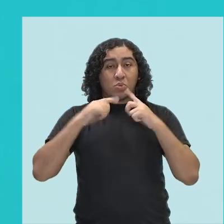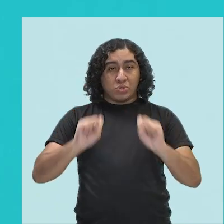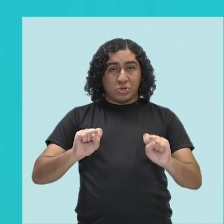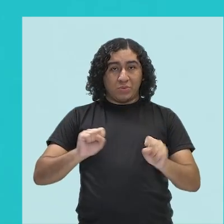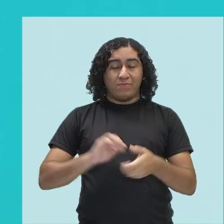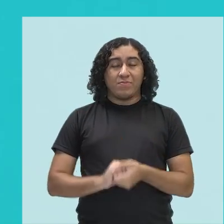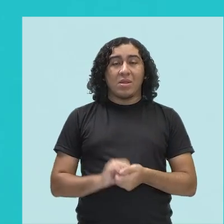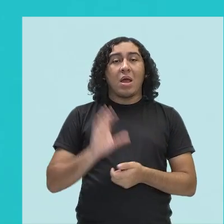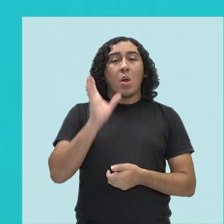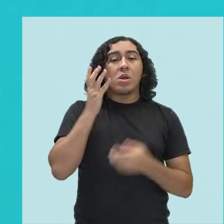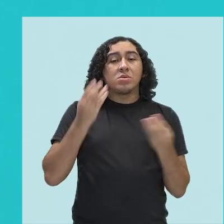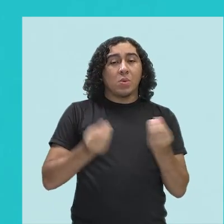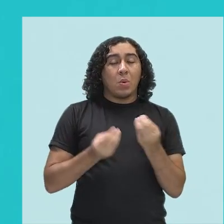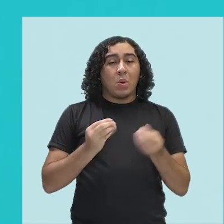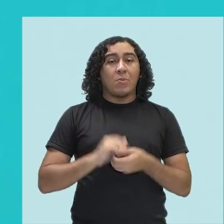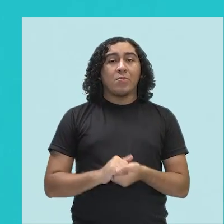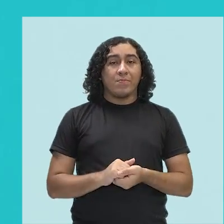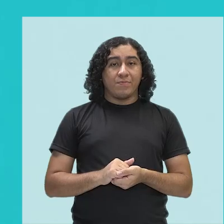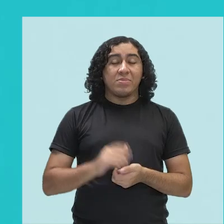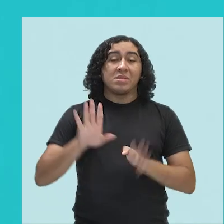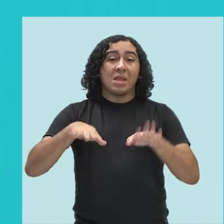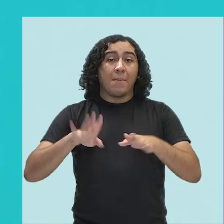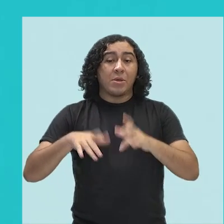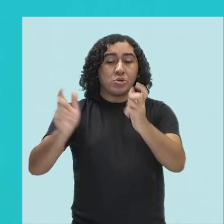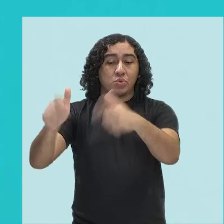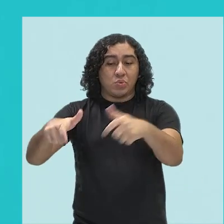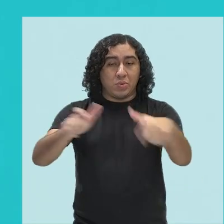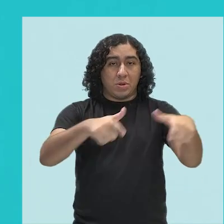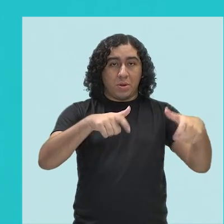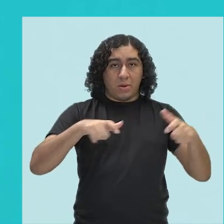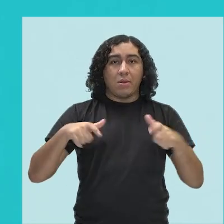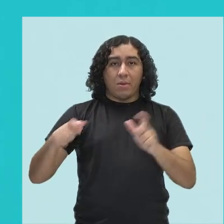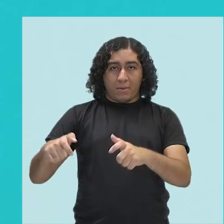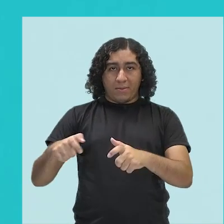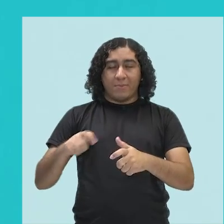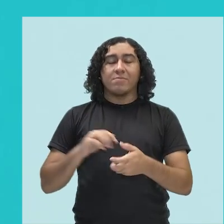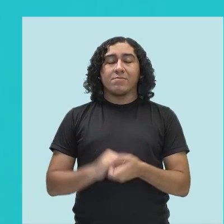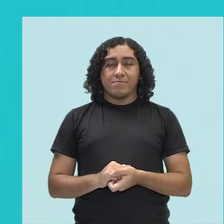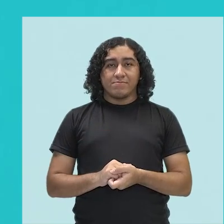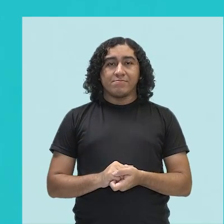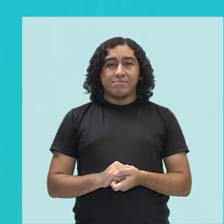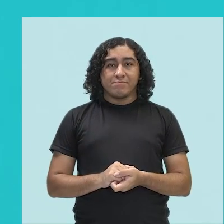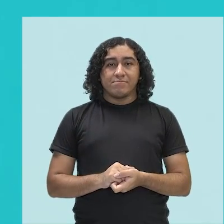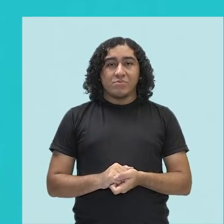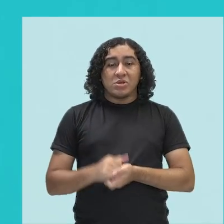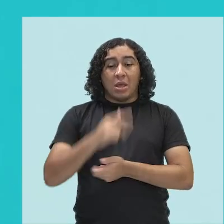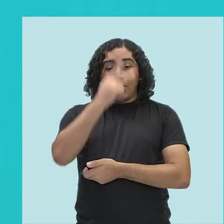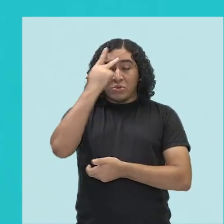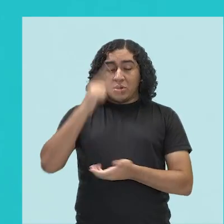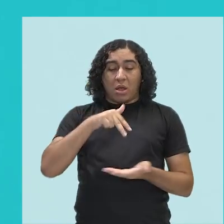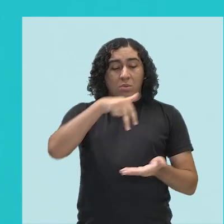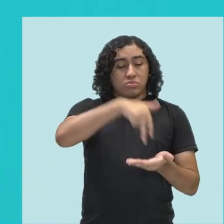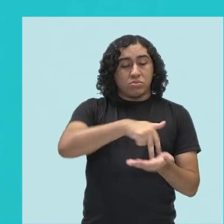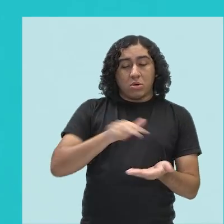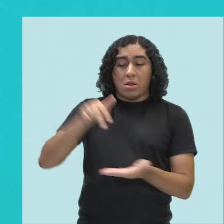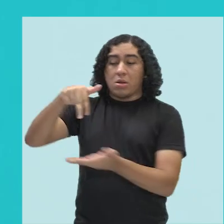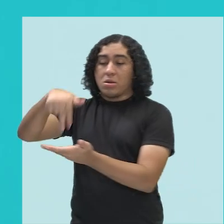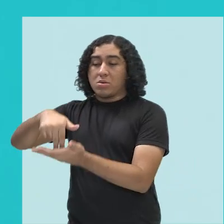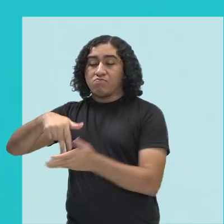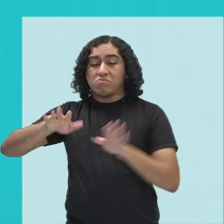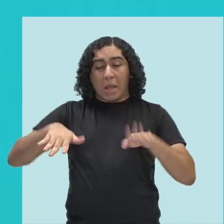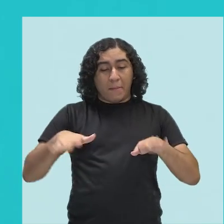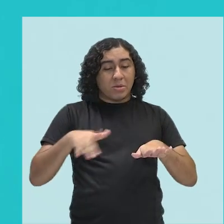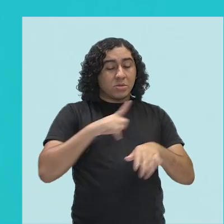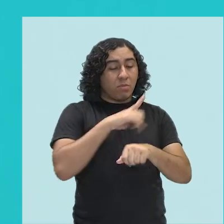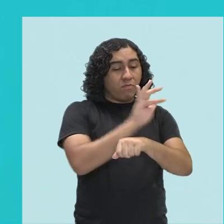Ela acontece de maneira geográfica, que nós falamos, dependendo do lugar onde a pessoa está, ela fala de um